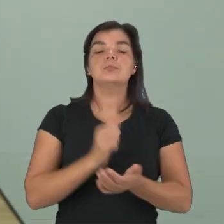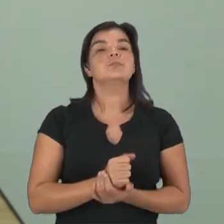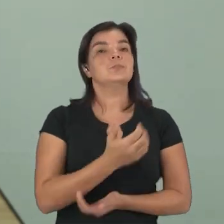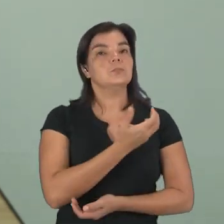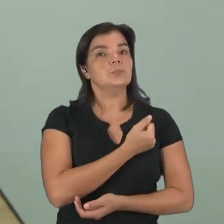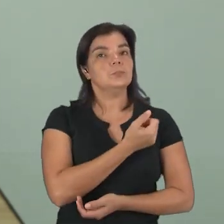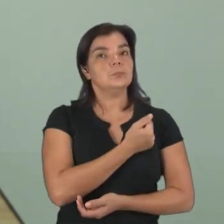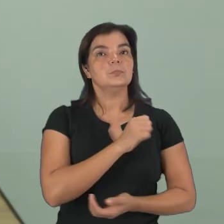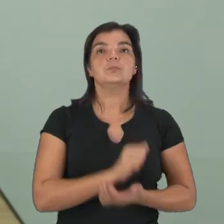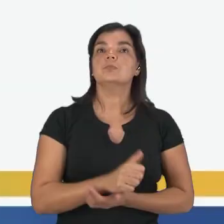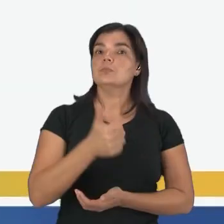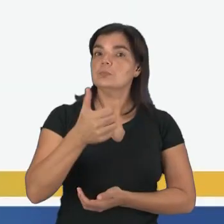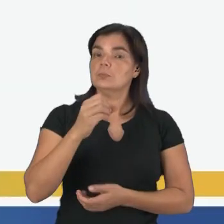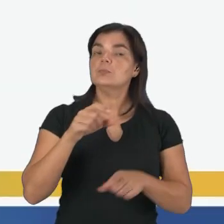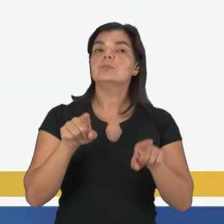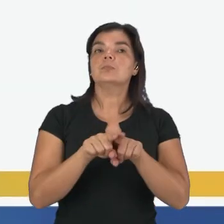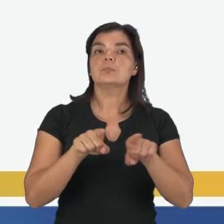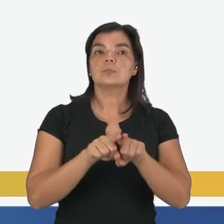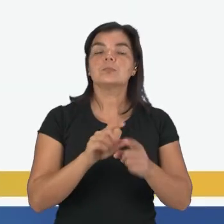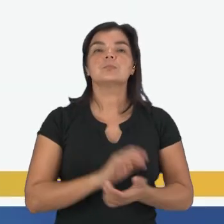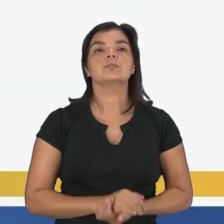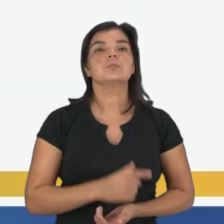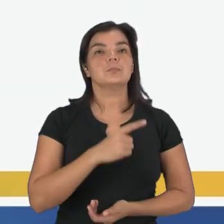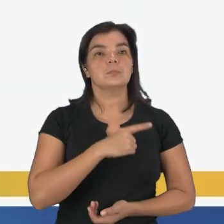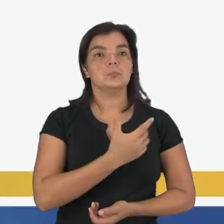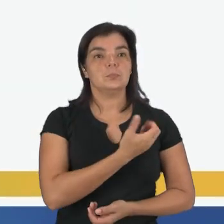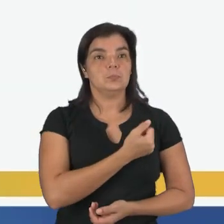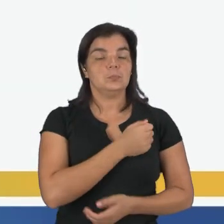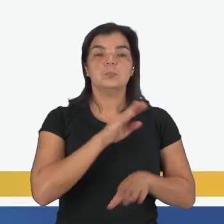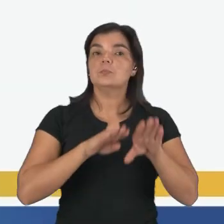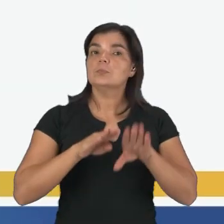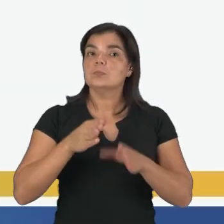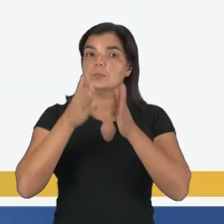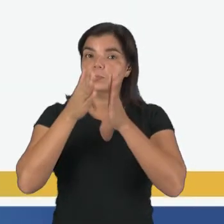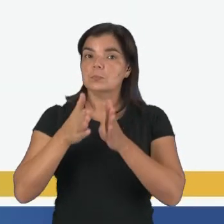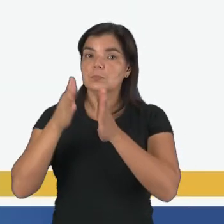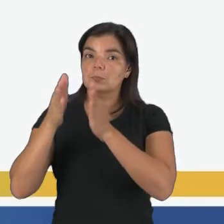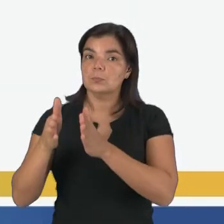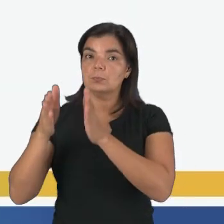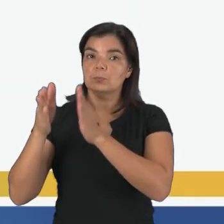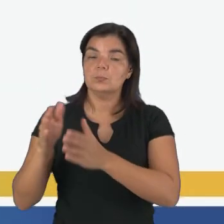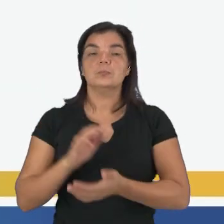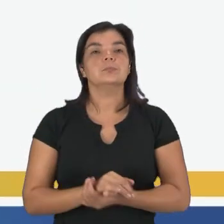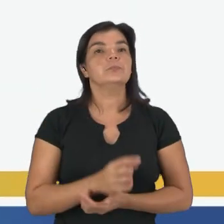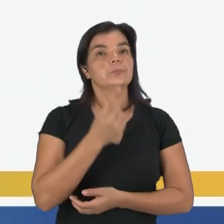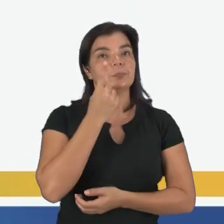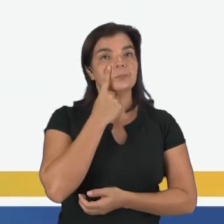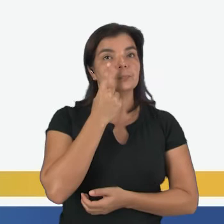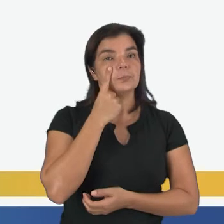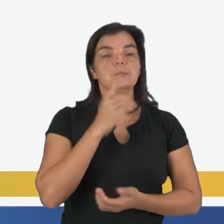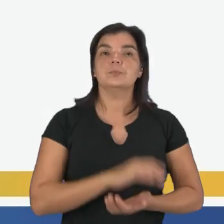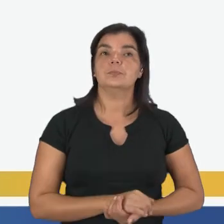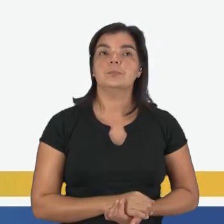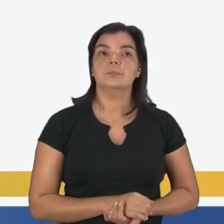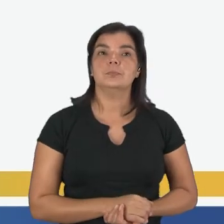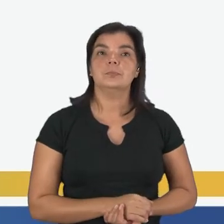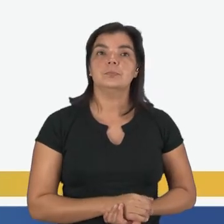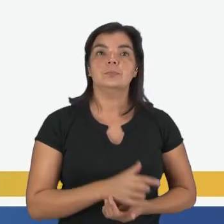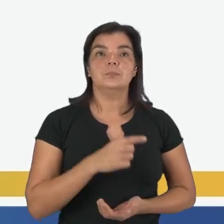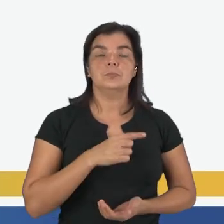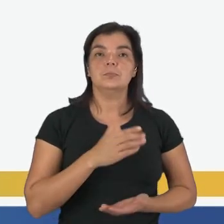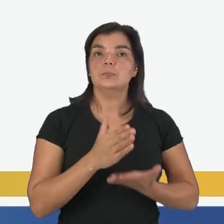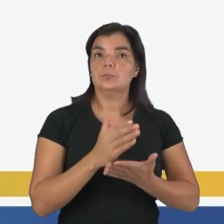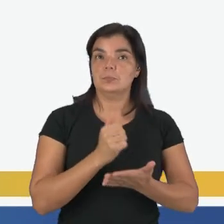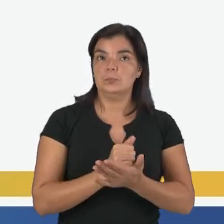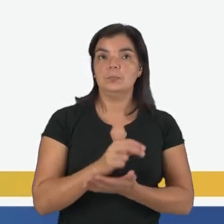número decimal também. Ele tem um valor de acordo com a posição que ele ocupa. Observe aí, a primeira coisa, ele é